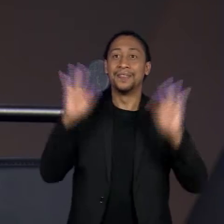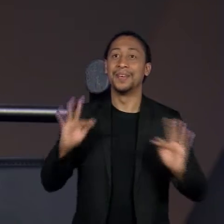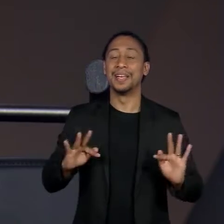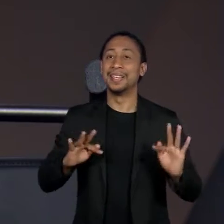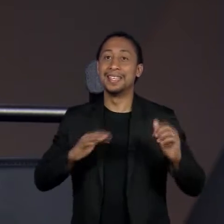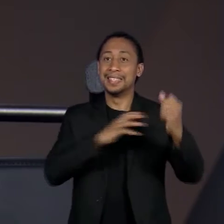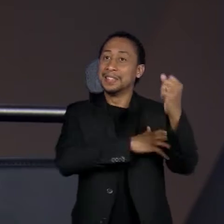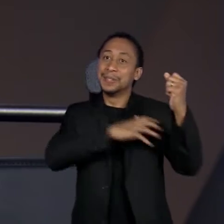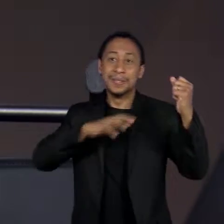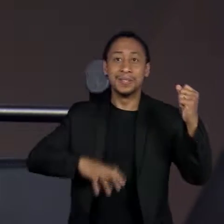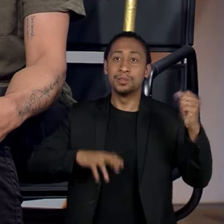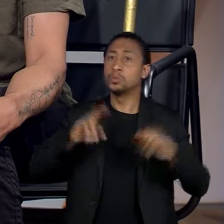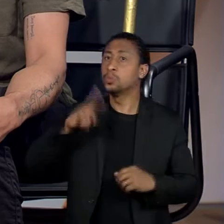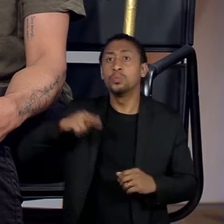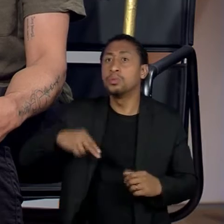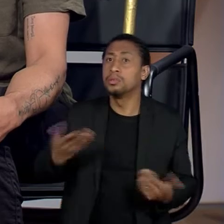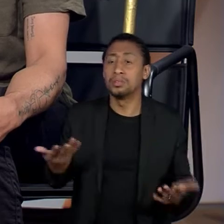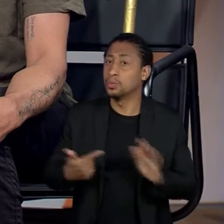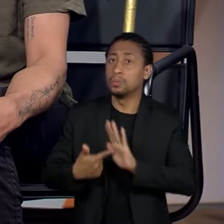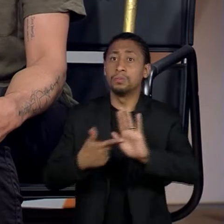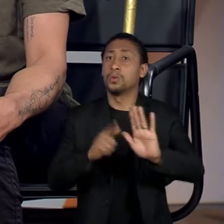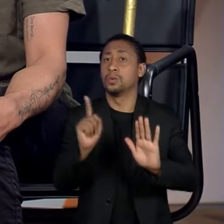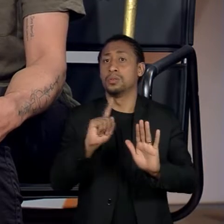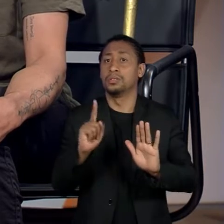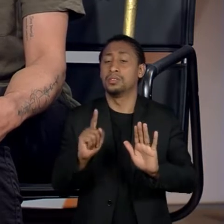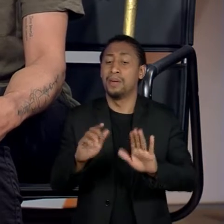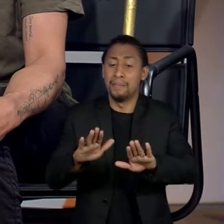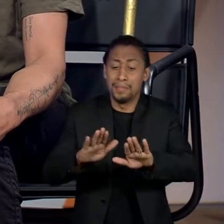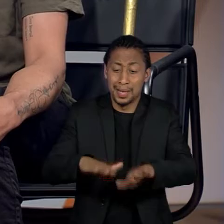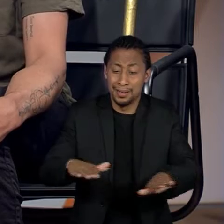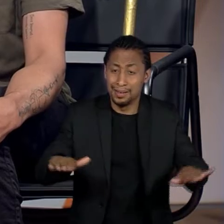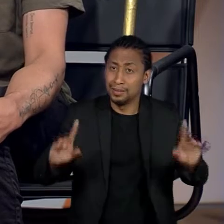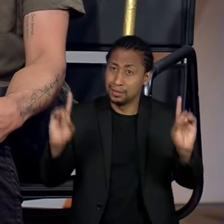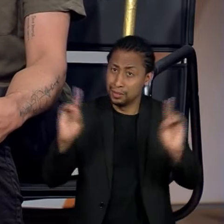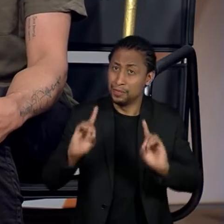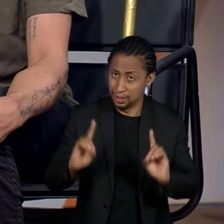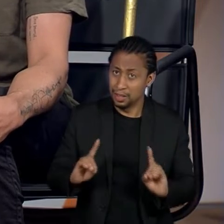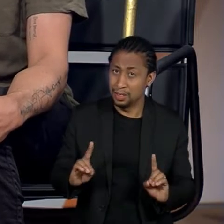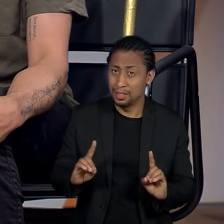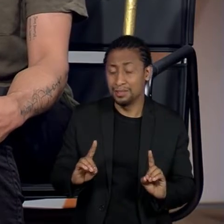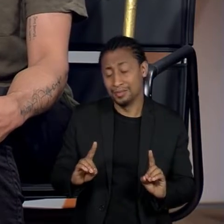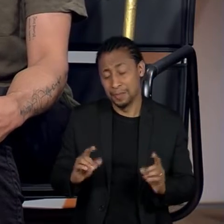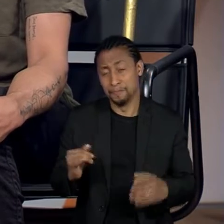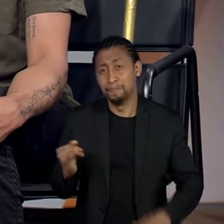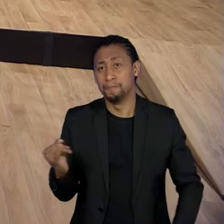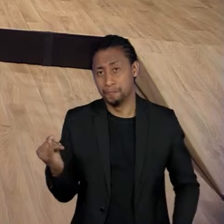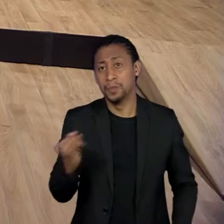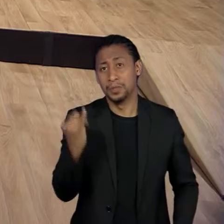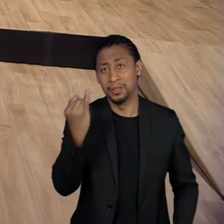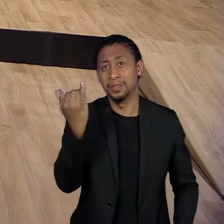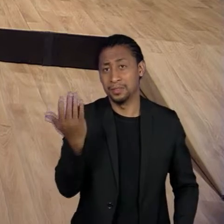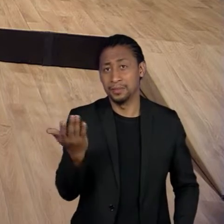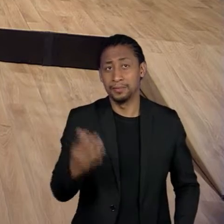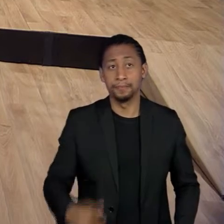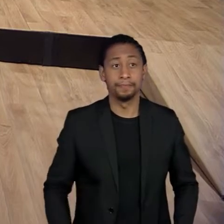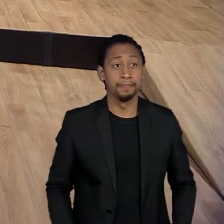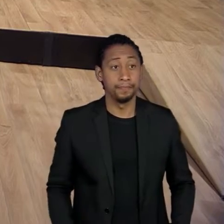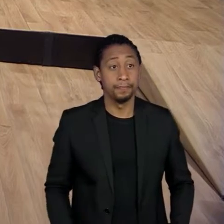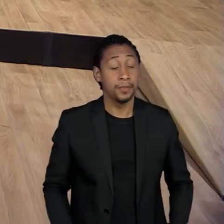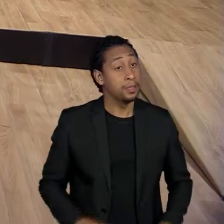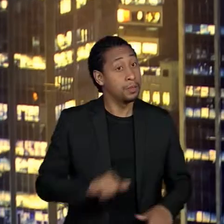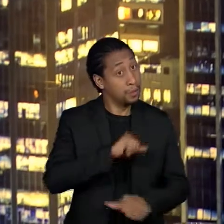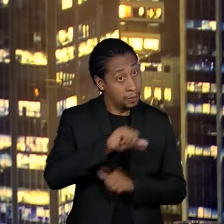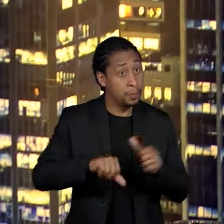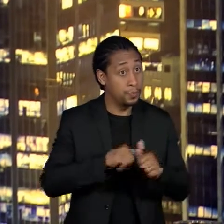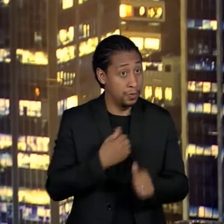empoderada, sabe? E isso para uma criança com deficiência importa bastante. E muda a vida, não é, Ivan?